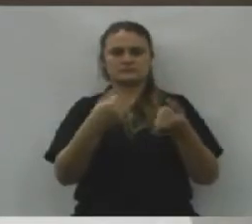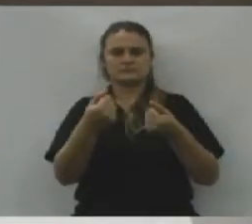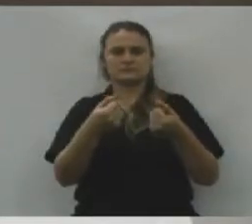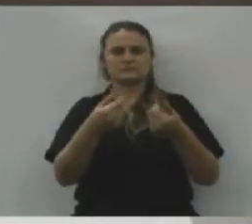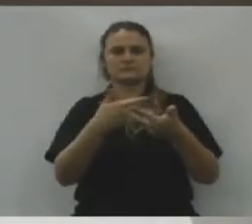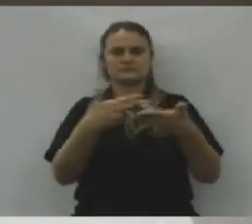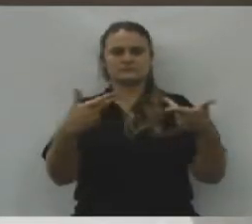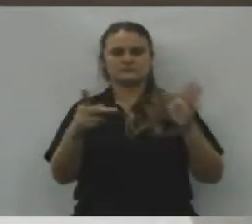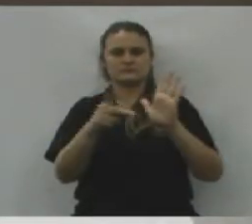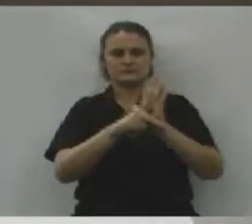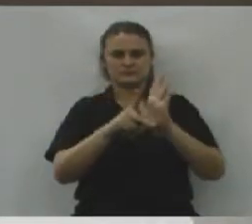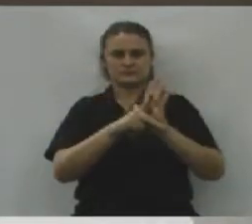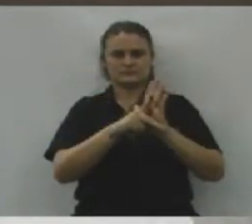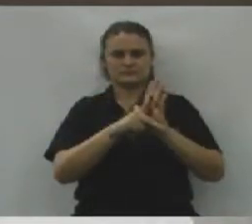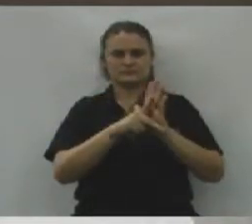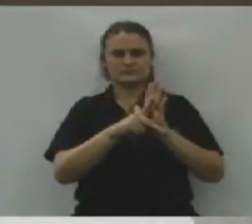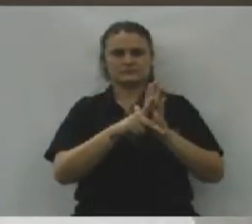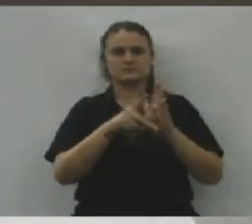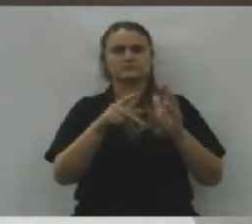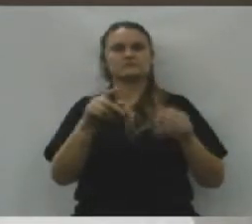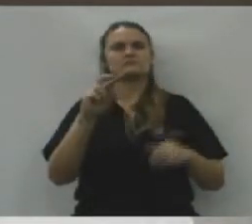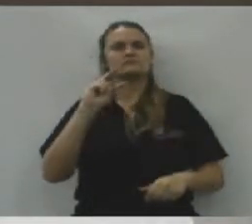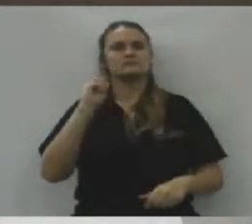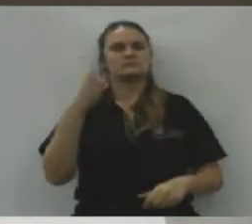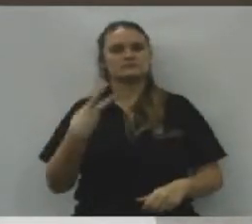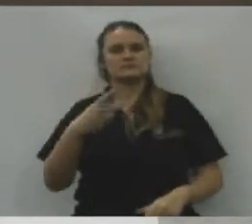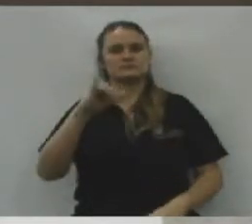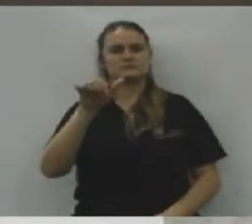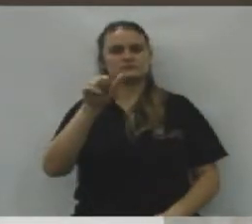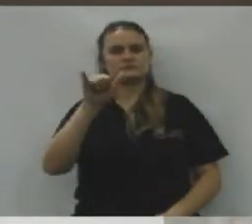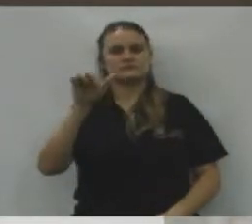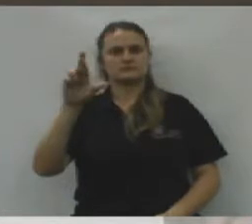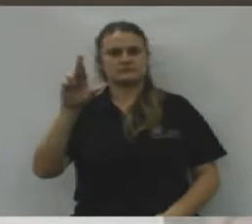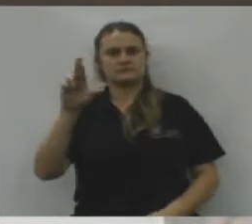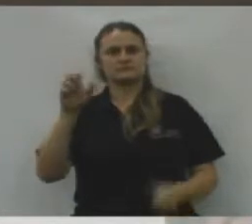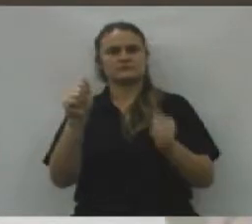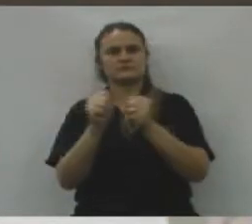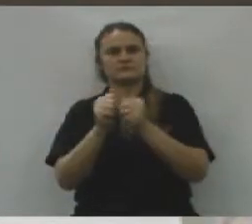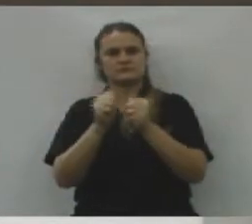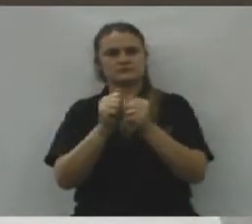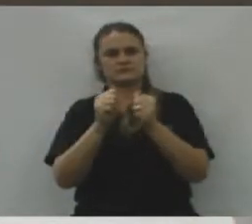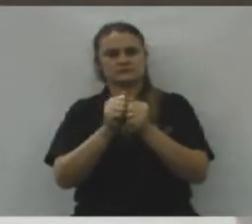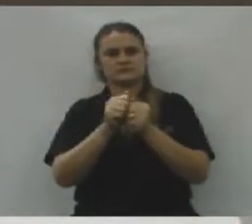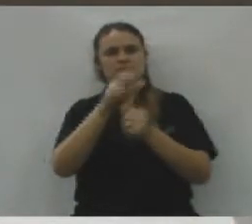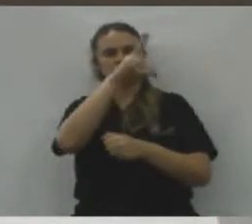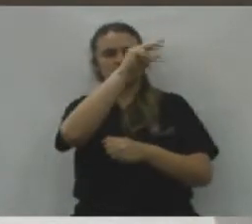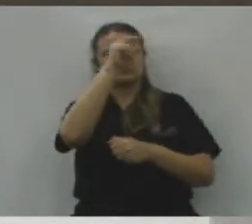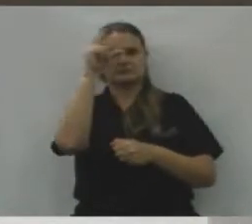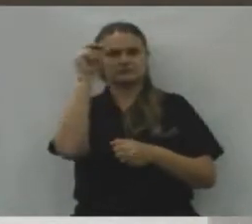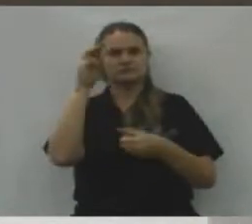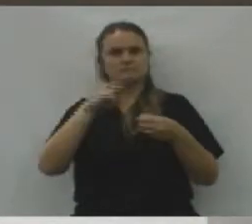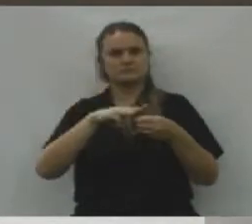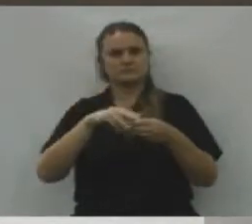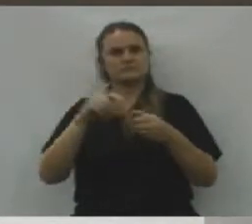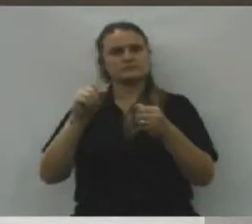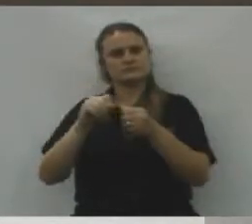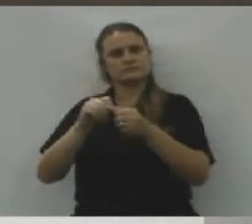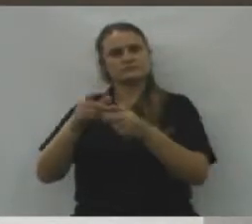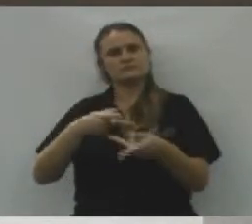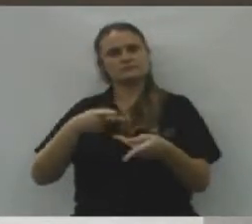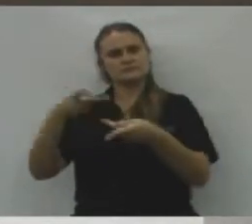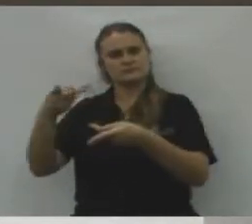Orçamento e Patrimônio, presidida pelo vereador Jair Brunhago, juntamente com o Poder Executivo Municipal, convidam